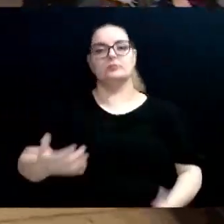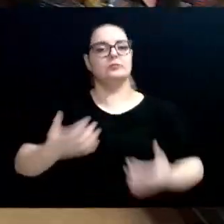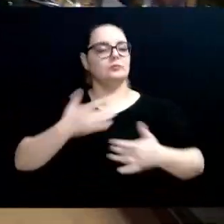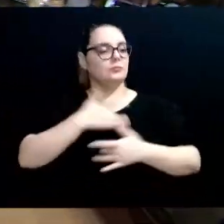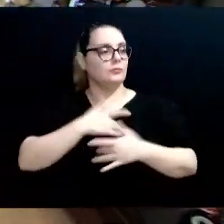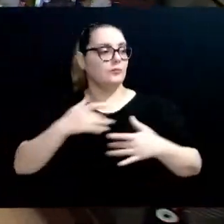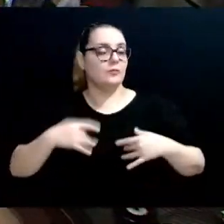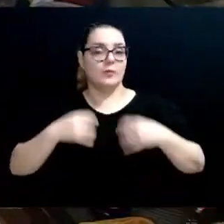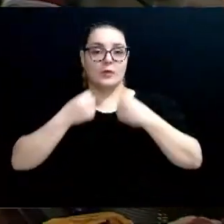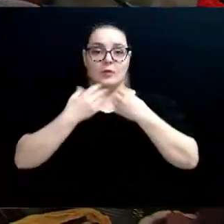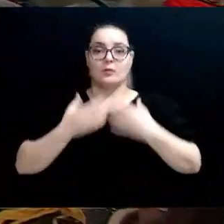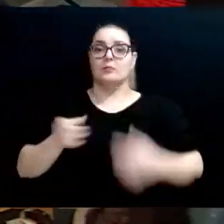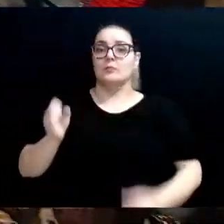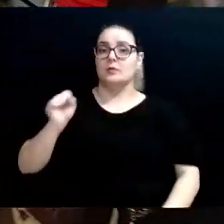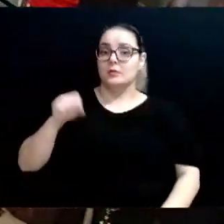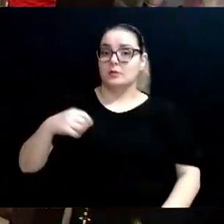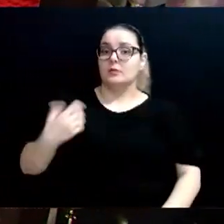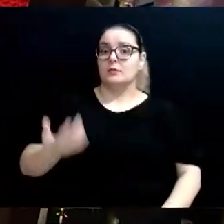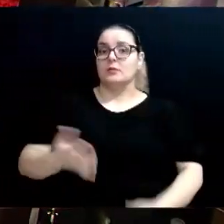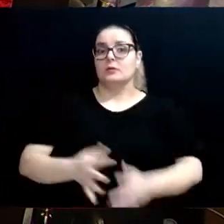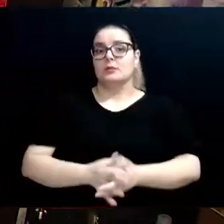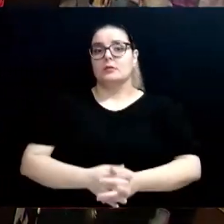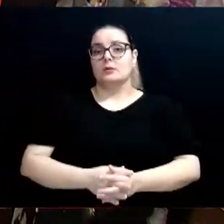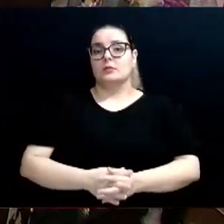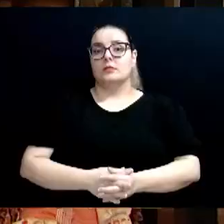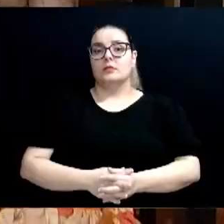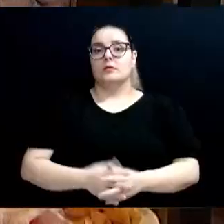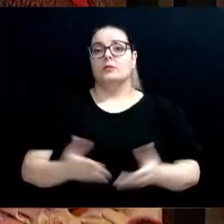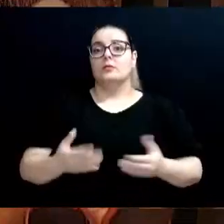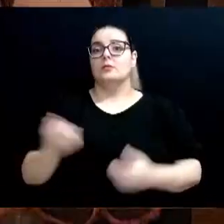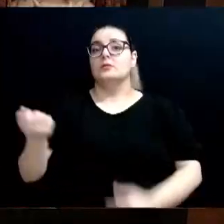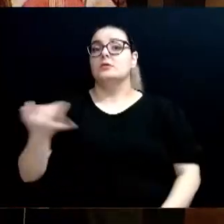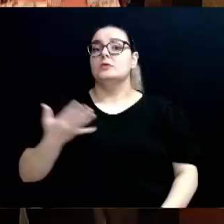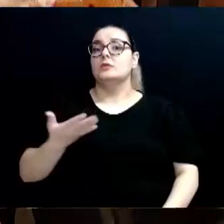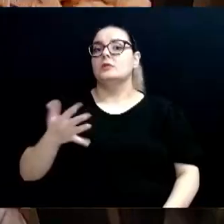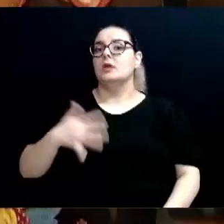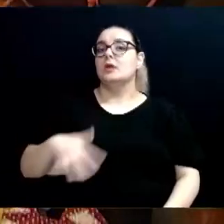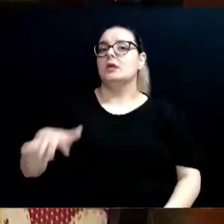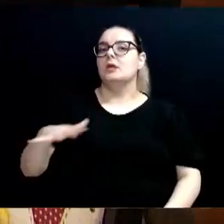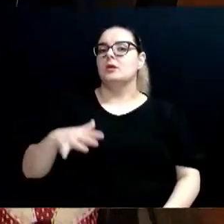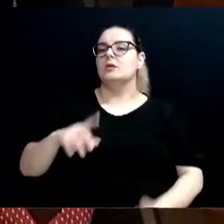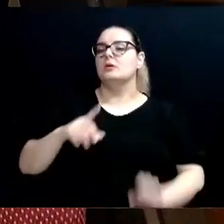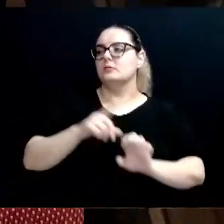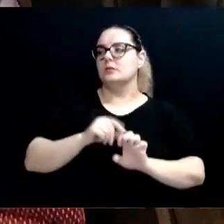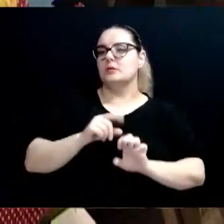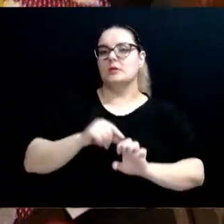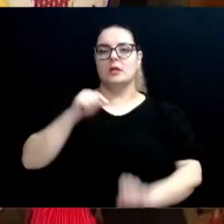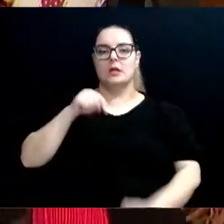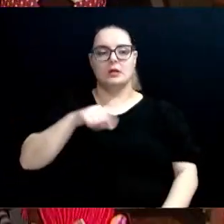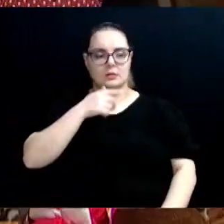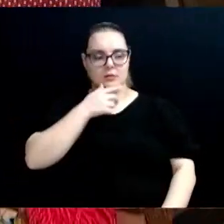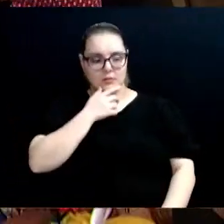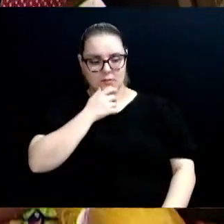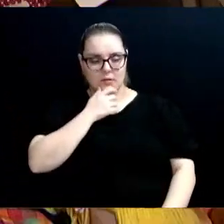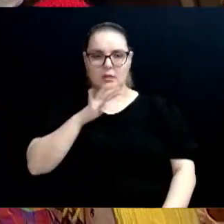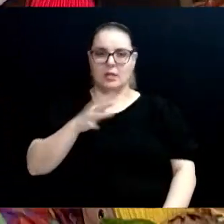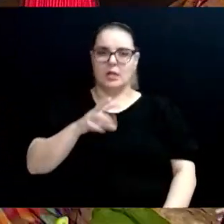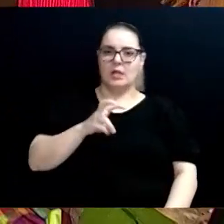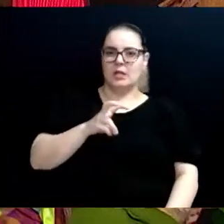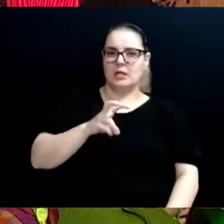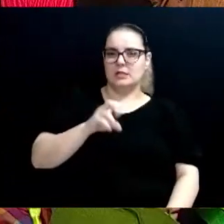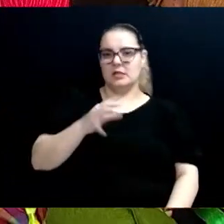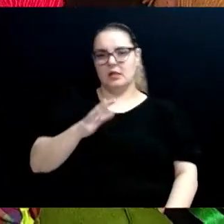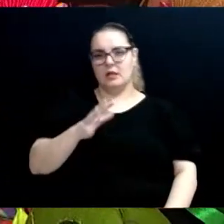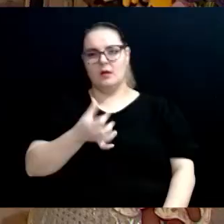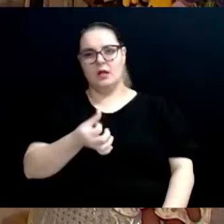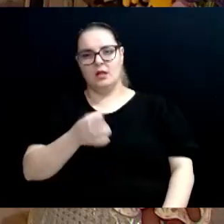no infantil, no bem-estar. Sim. E setorizou. Hoje aqui tem quantos empreendedores?